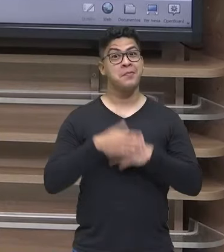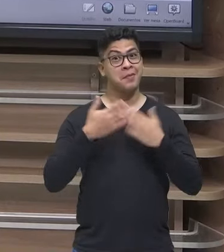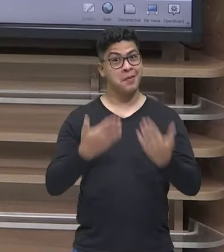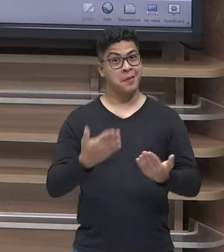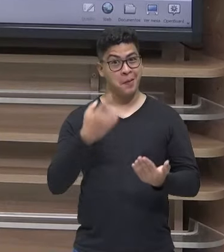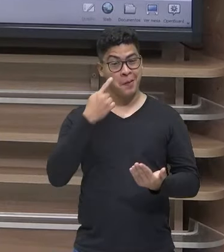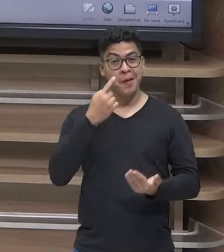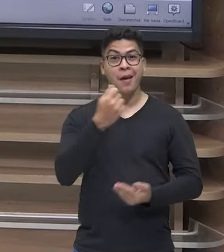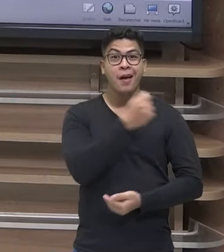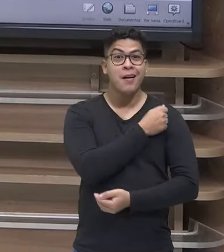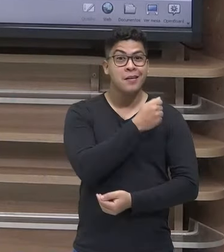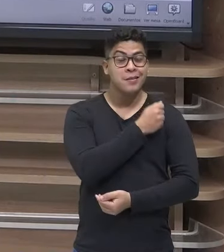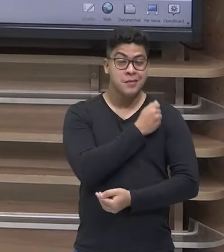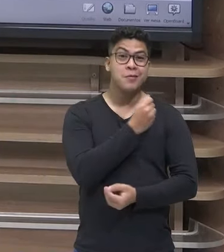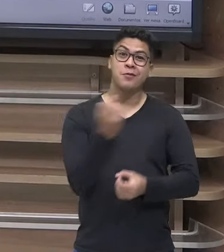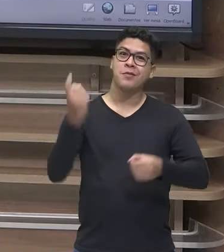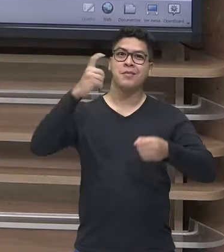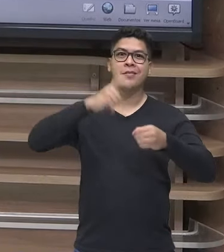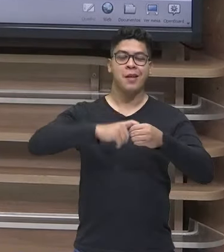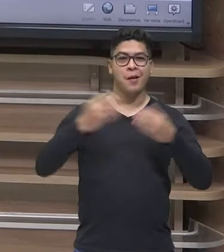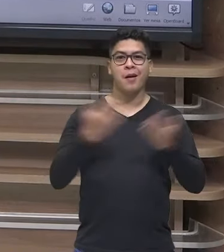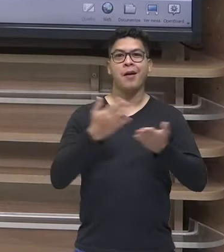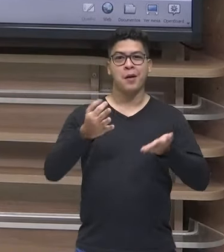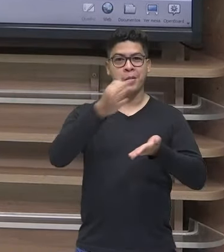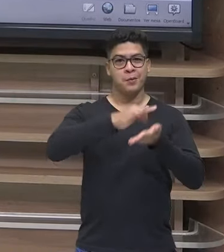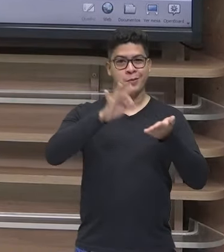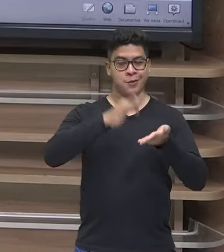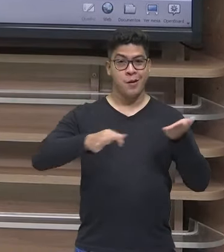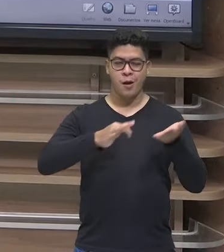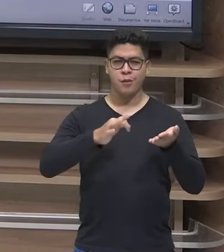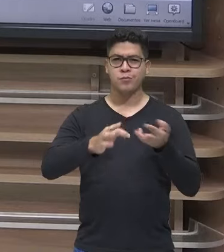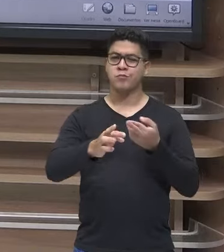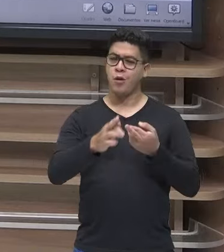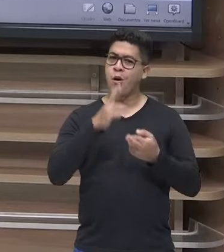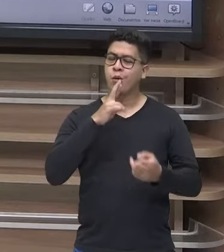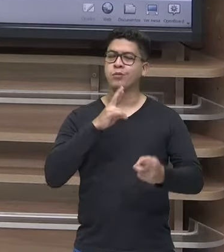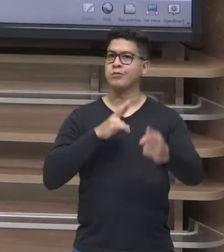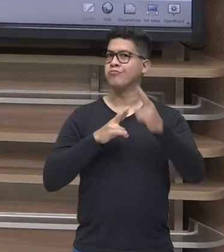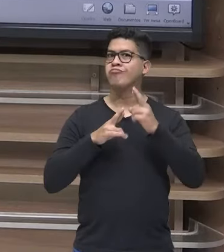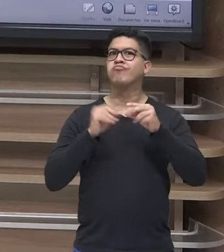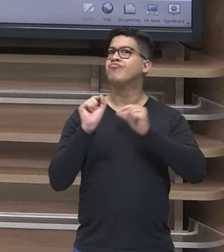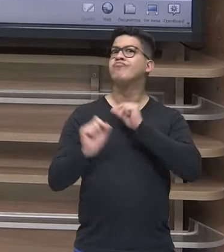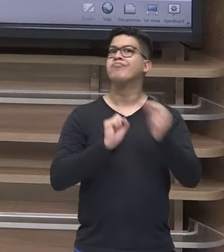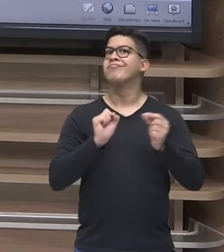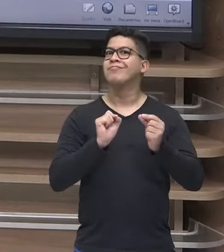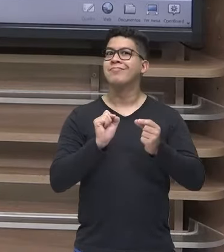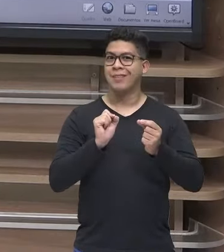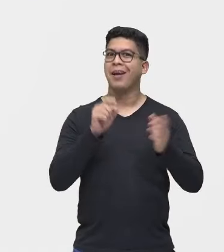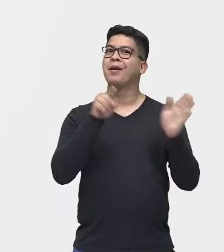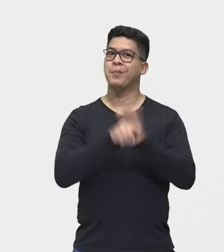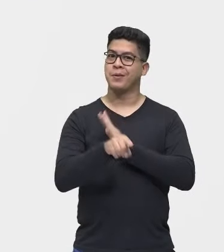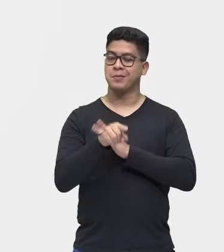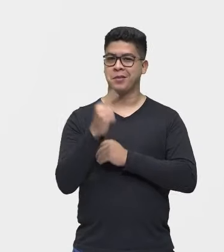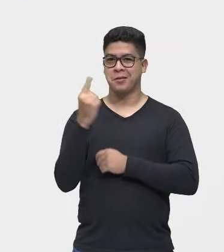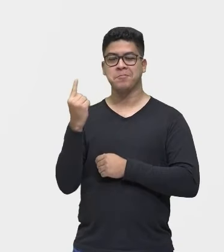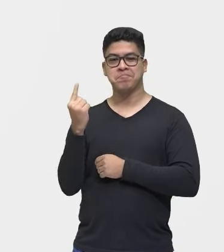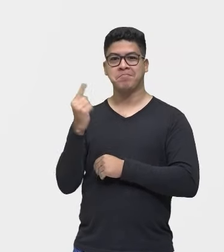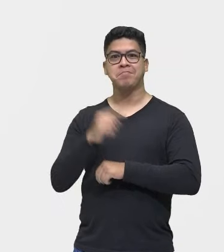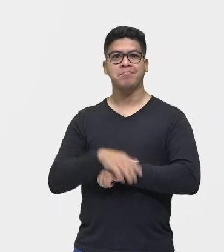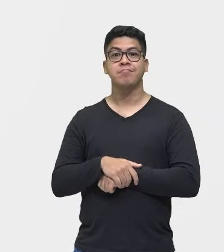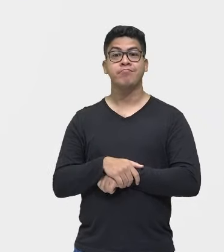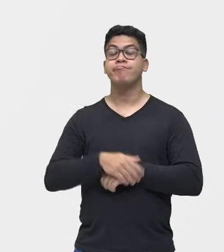alunos, estamos de volta e vamos agora responder, solucionar as nossas questões. Vamos à questão 1? Então,